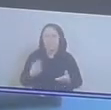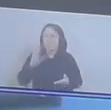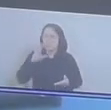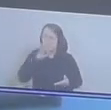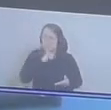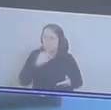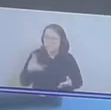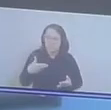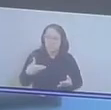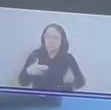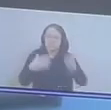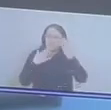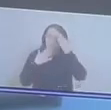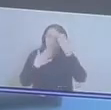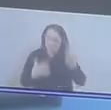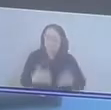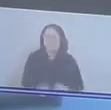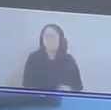obrigado.